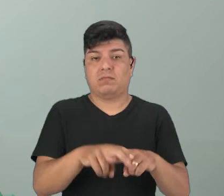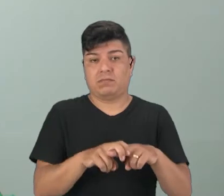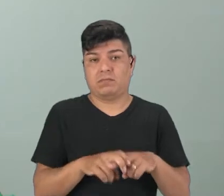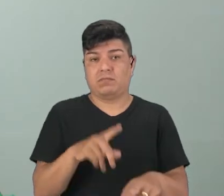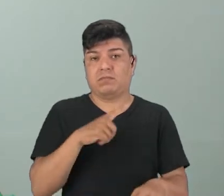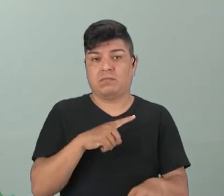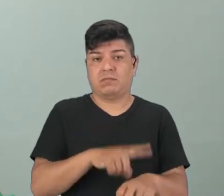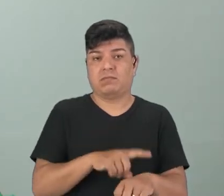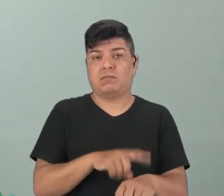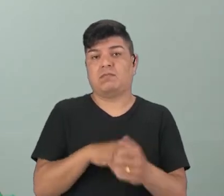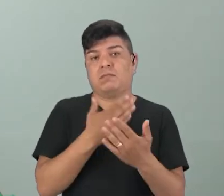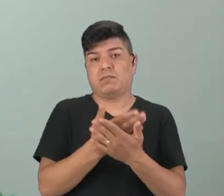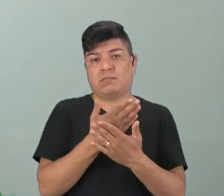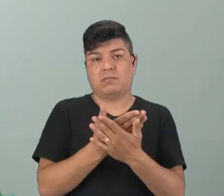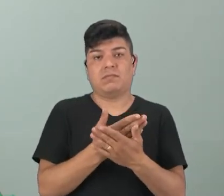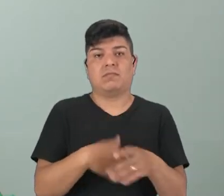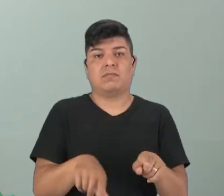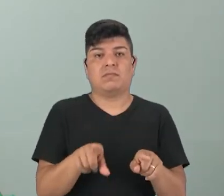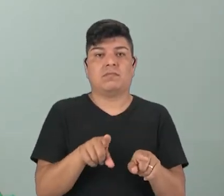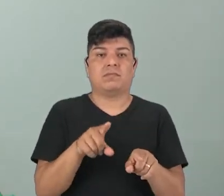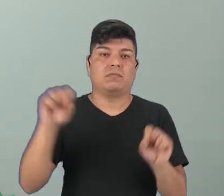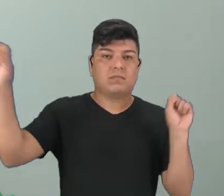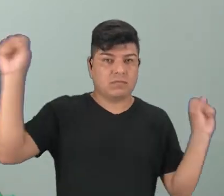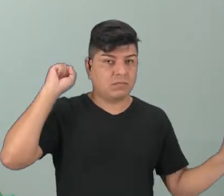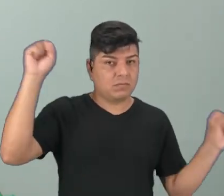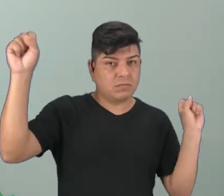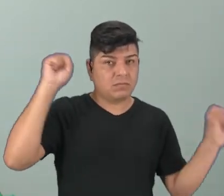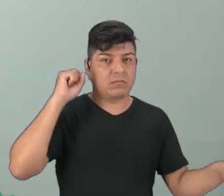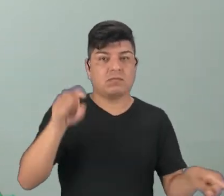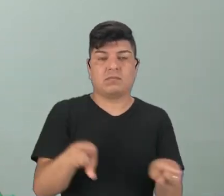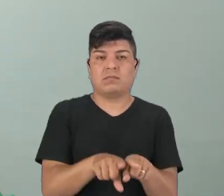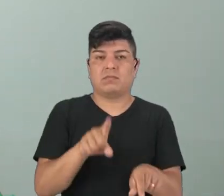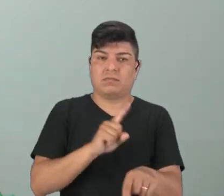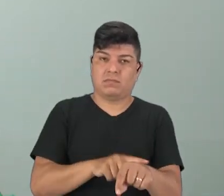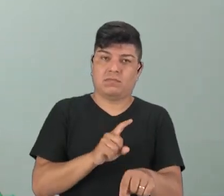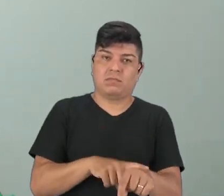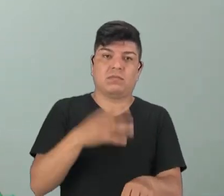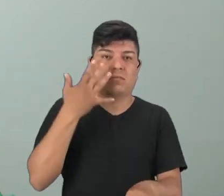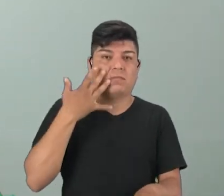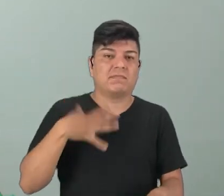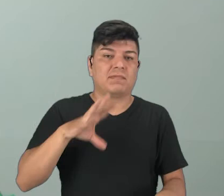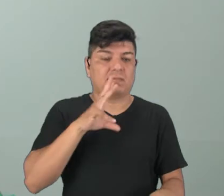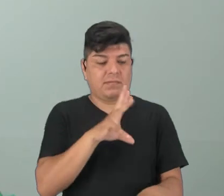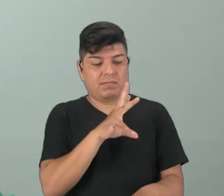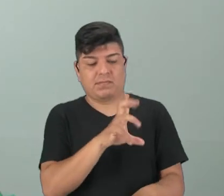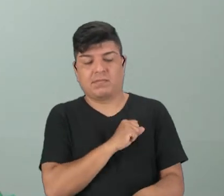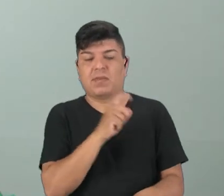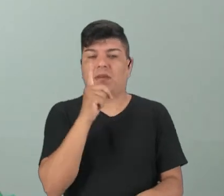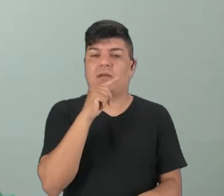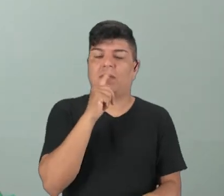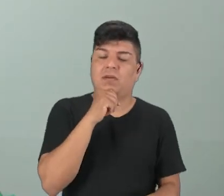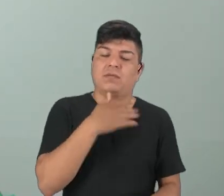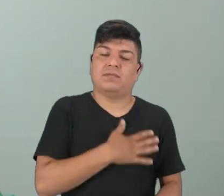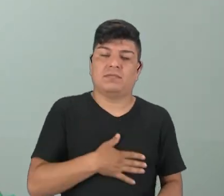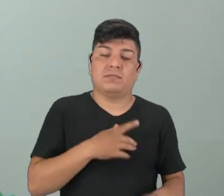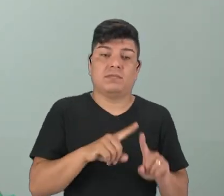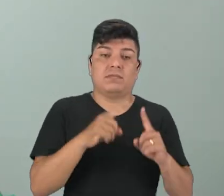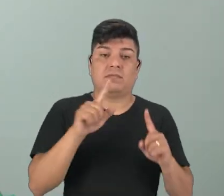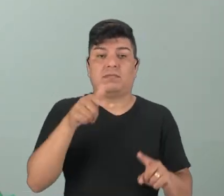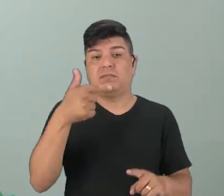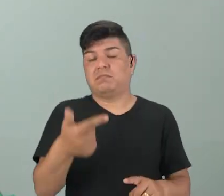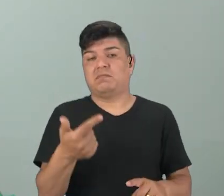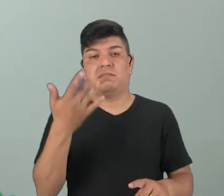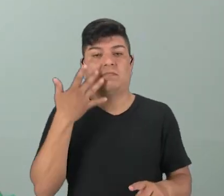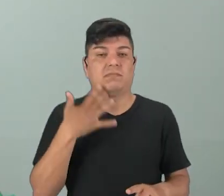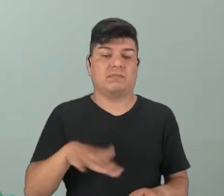ali tem o seu momento de estudar. A hora de tomar banho, né? Tem criança que ama a água, que gosta muito de tomar banho, mas tem